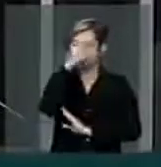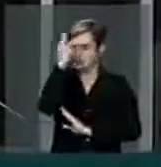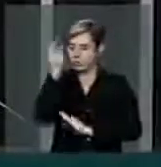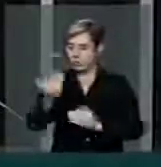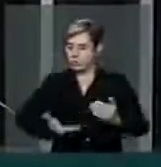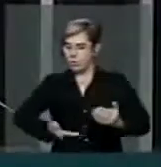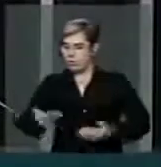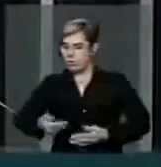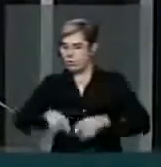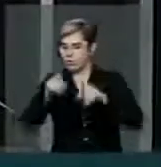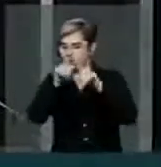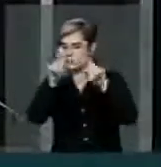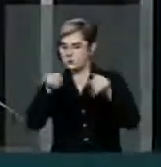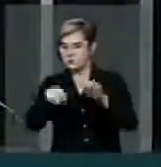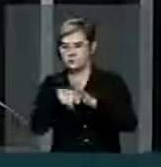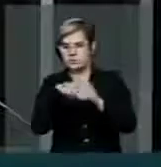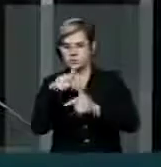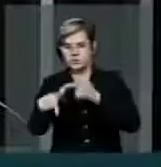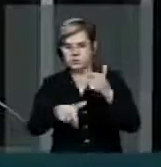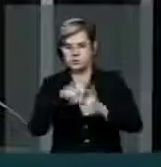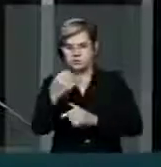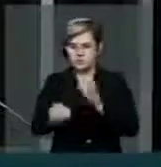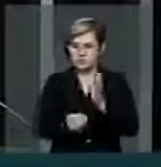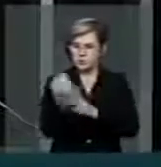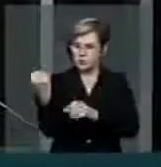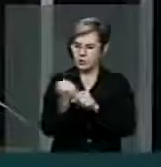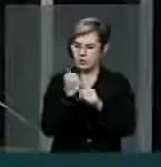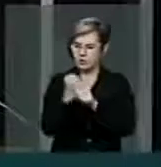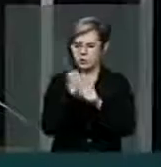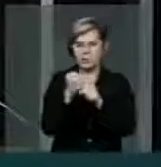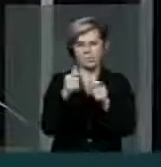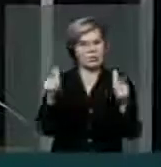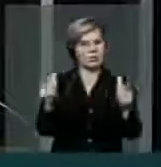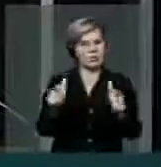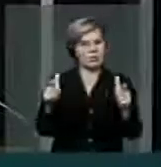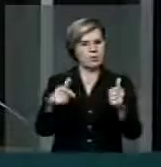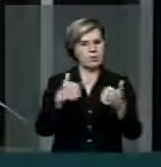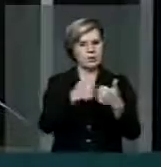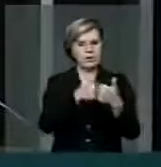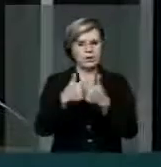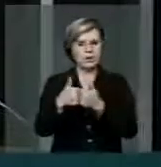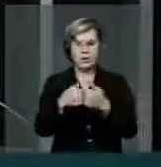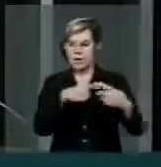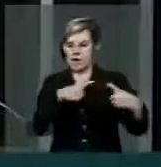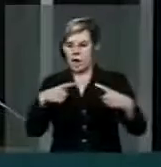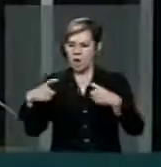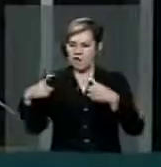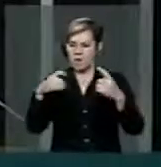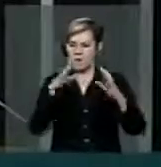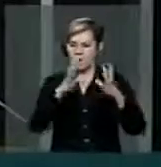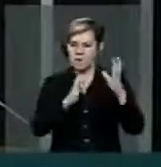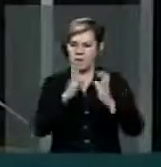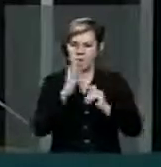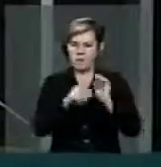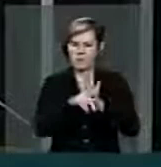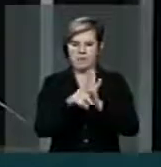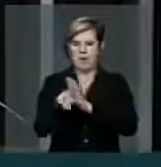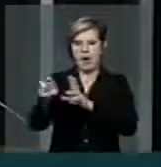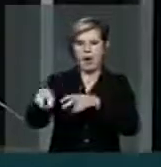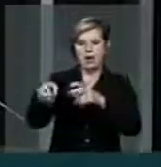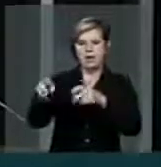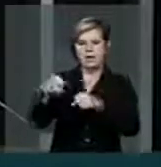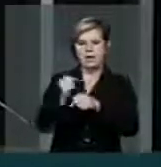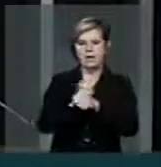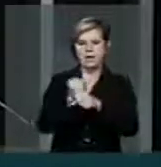de empresas contratadas e instaladas em canteiros de obras. Conflitos agrários em 2011, no Brasil ocorreram